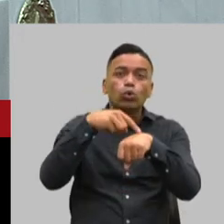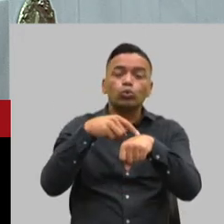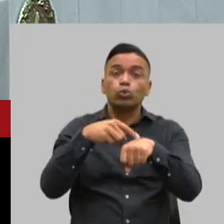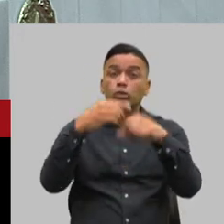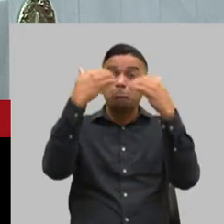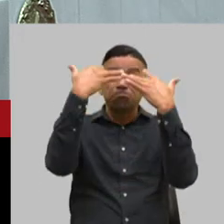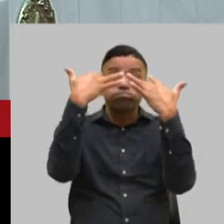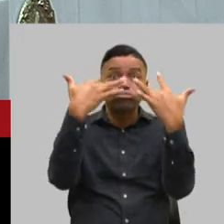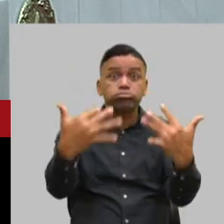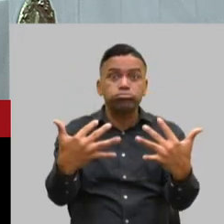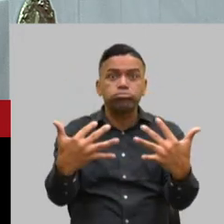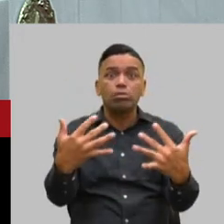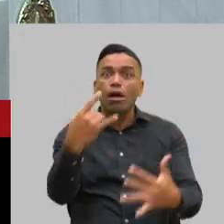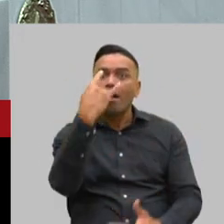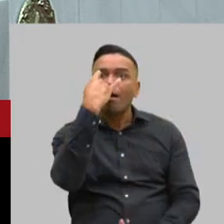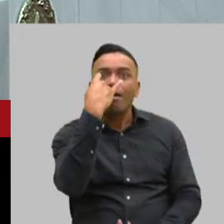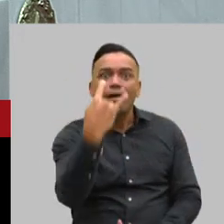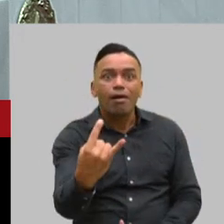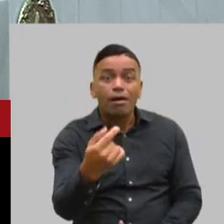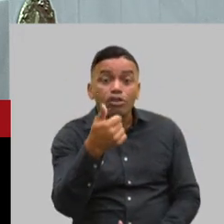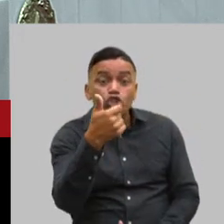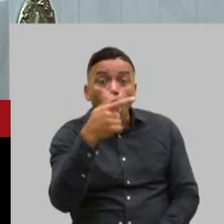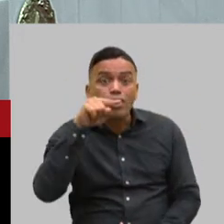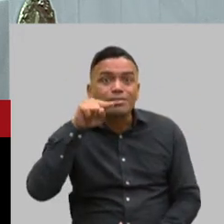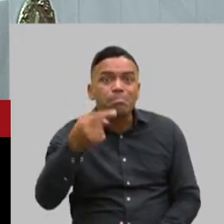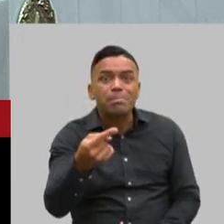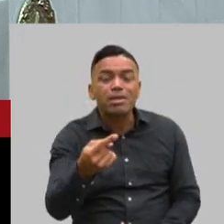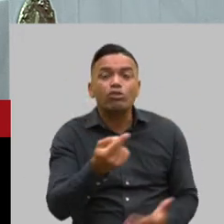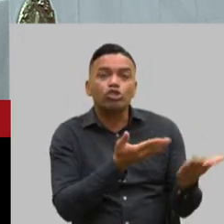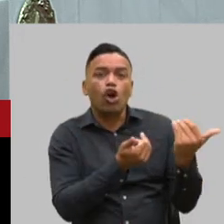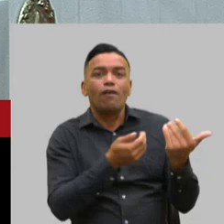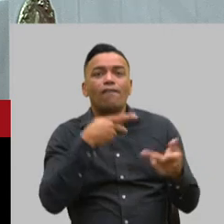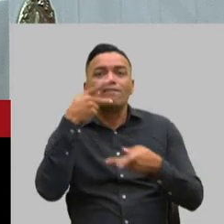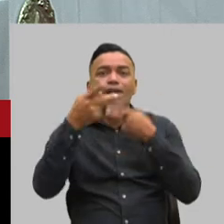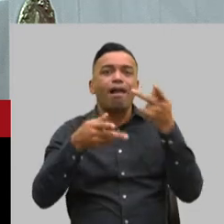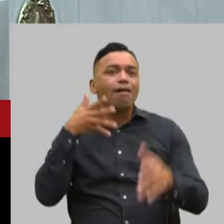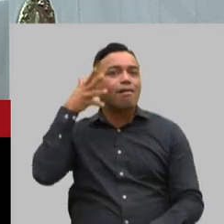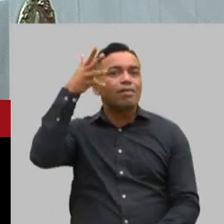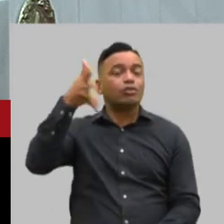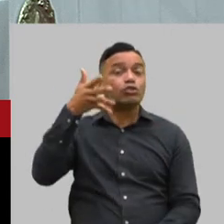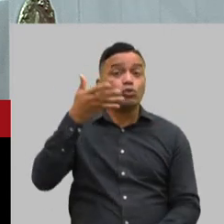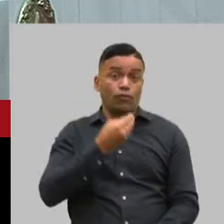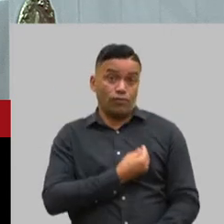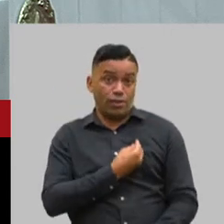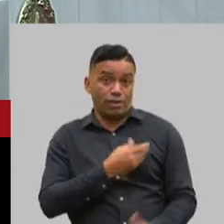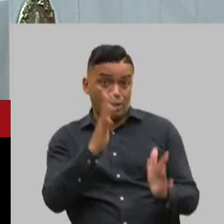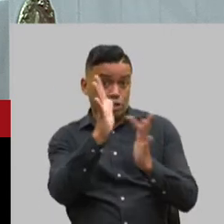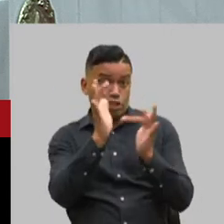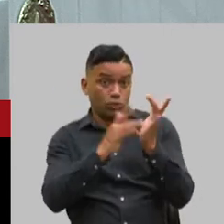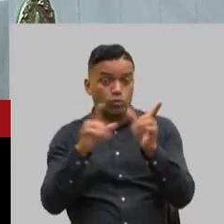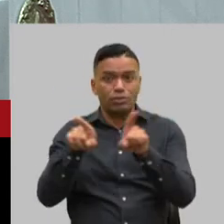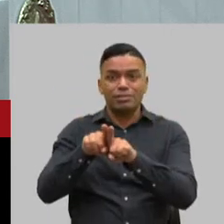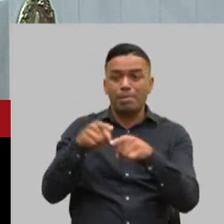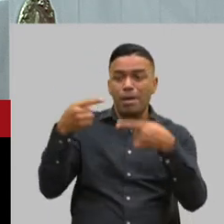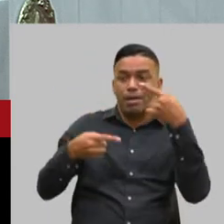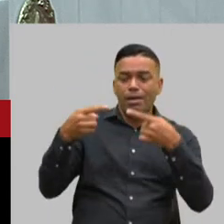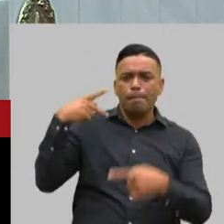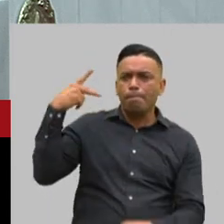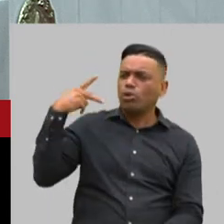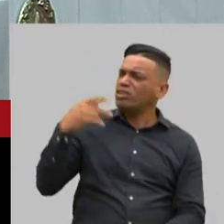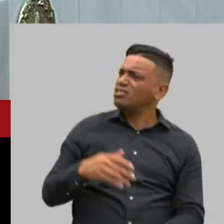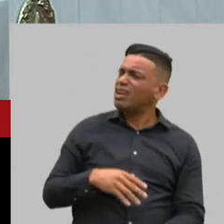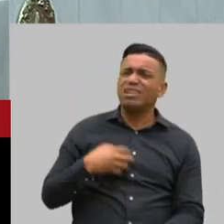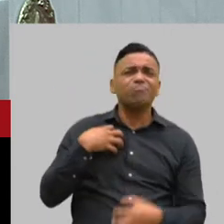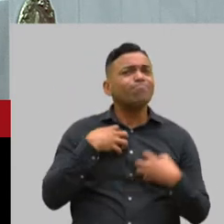mil jovens falando da vida de Jesus e de política. Aquilo mexeu comigo. Falei, esse homem